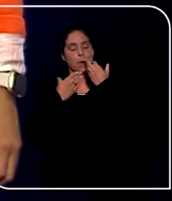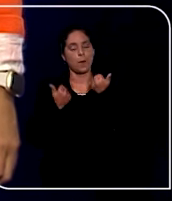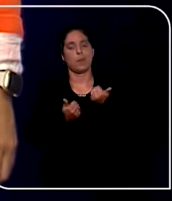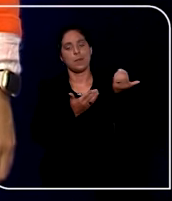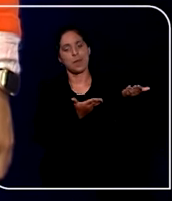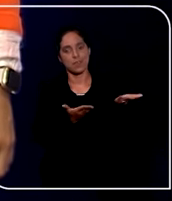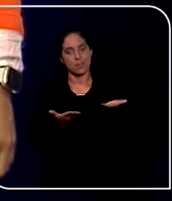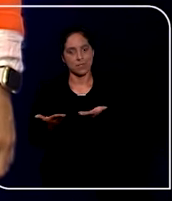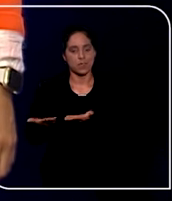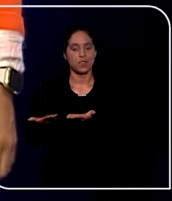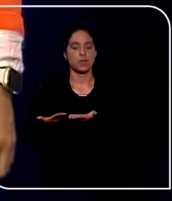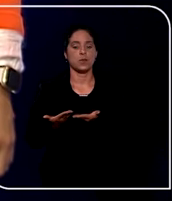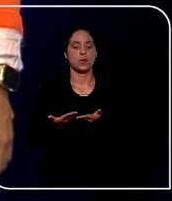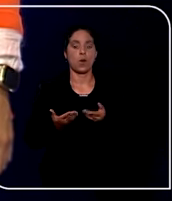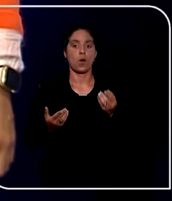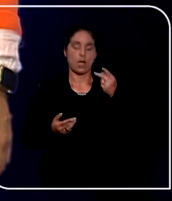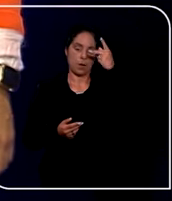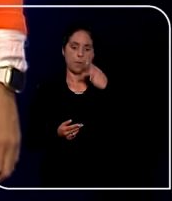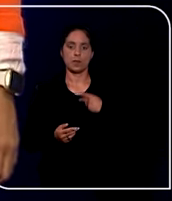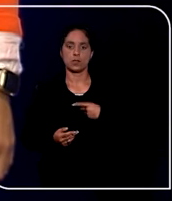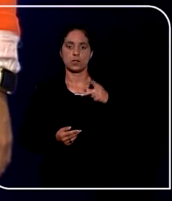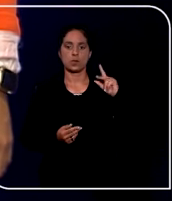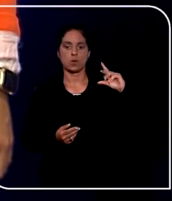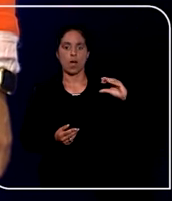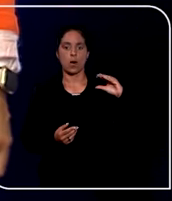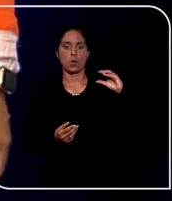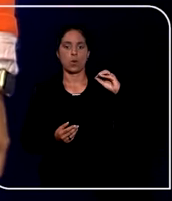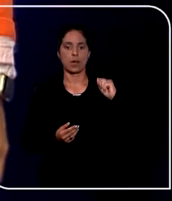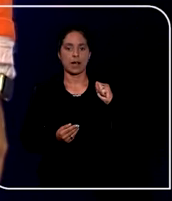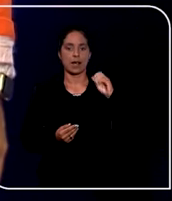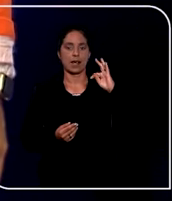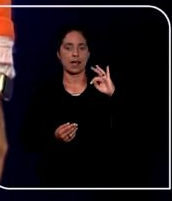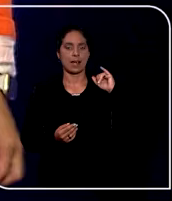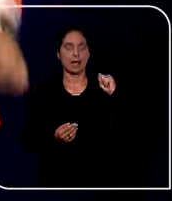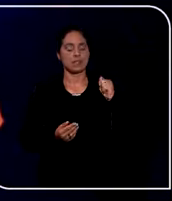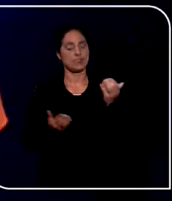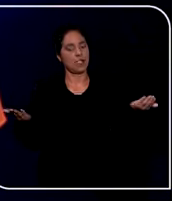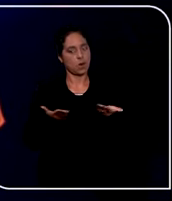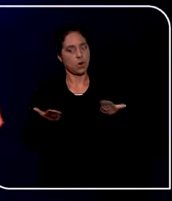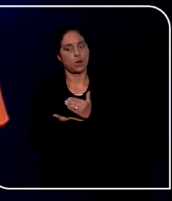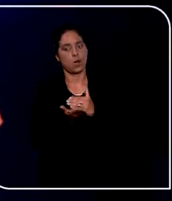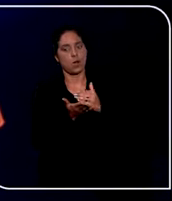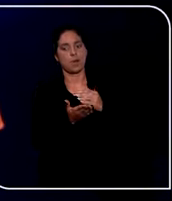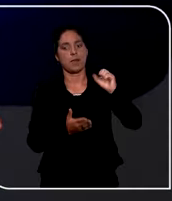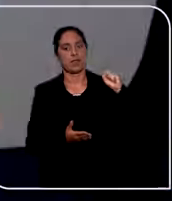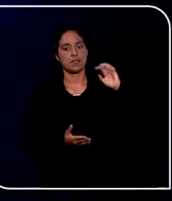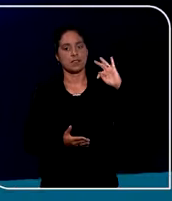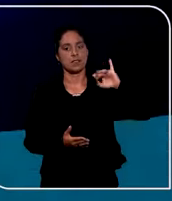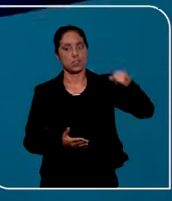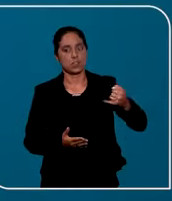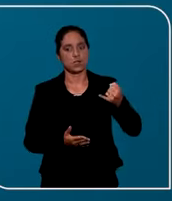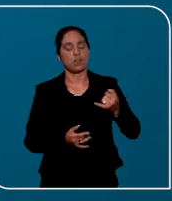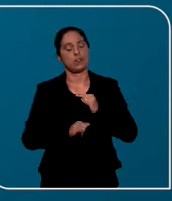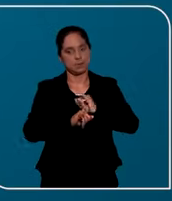Olá seja muito bem-vindo eu sou ktia Gomes e está no ar o STJ